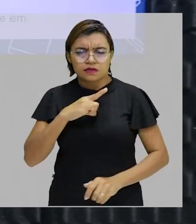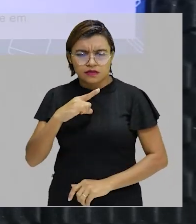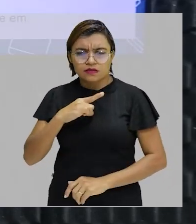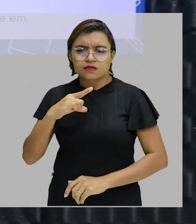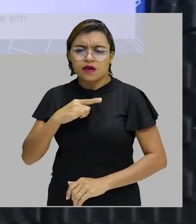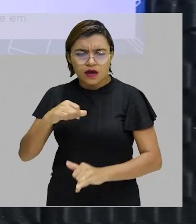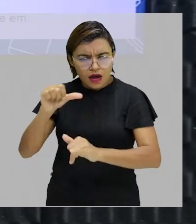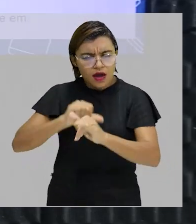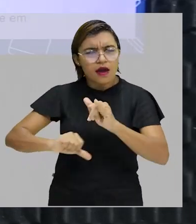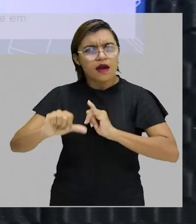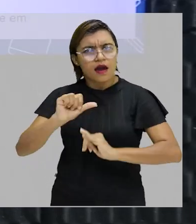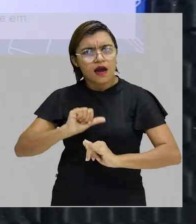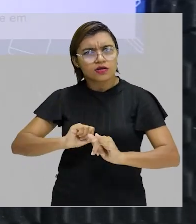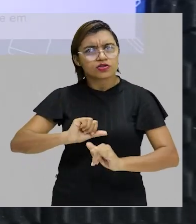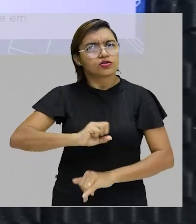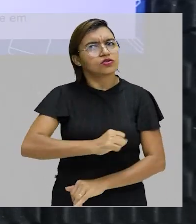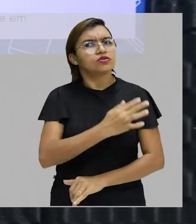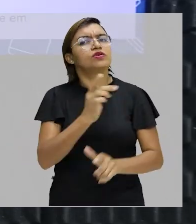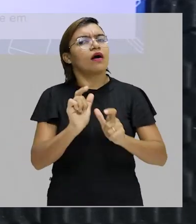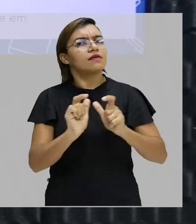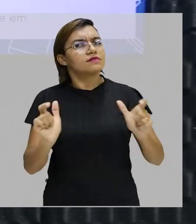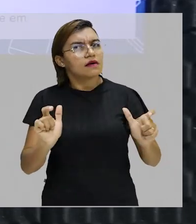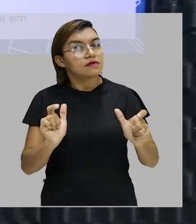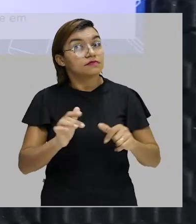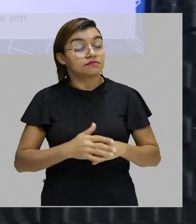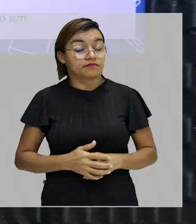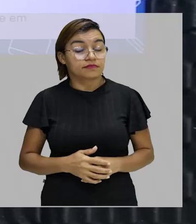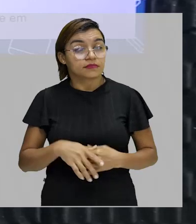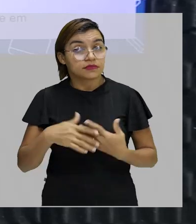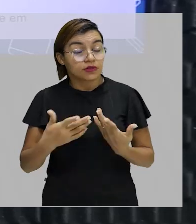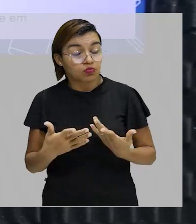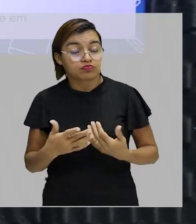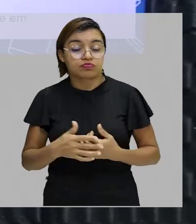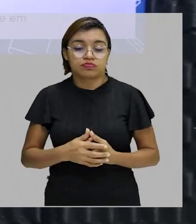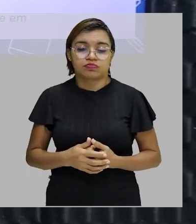em excesso? Então, à medida que a gente for